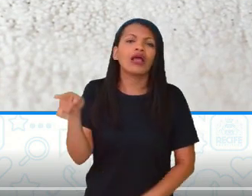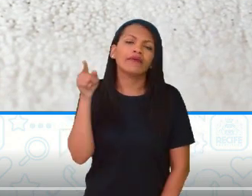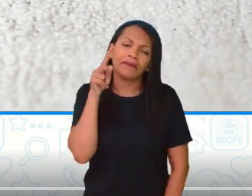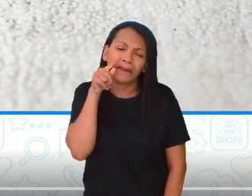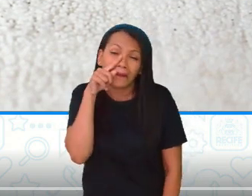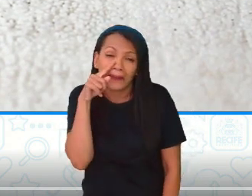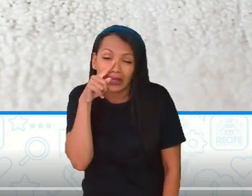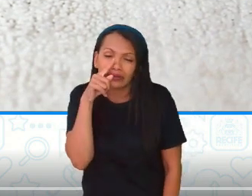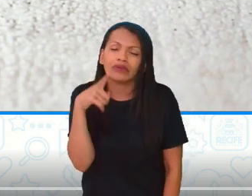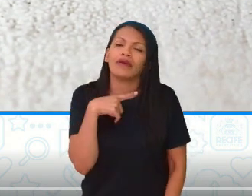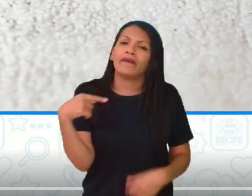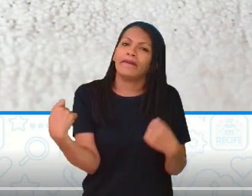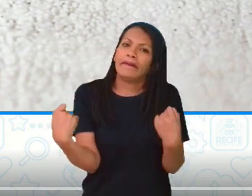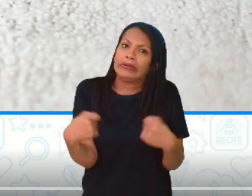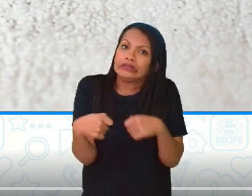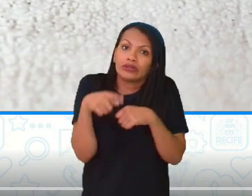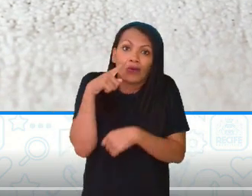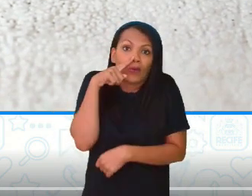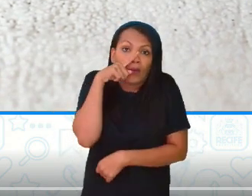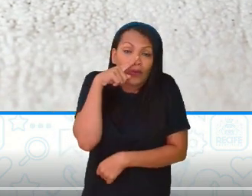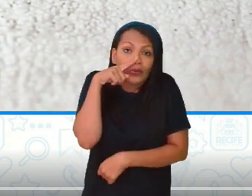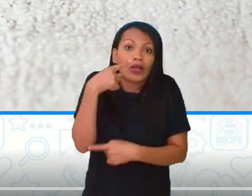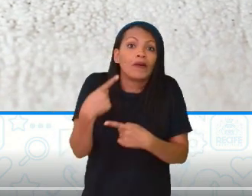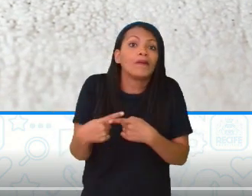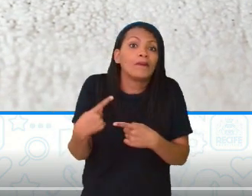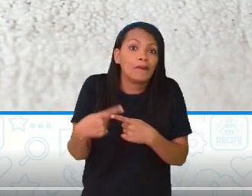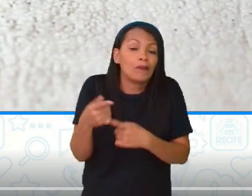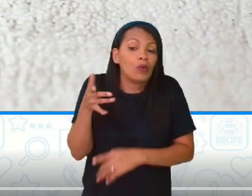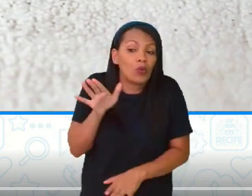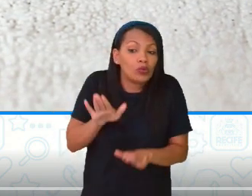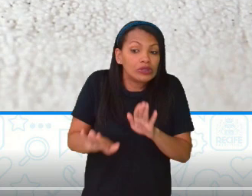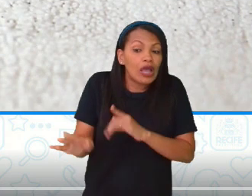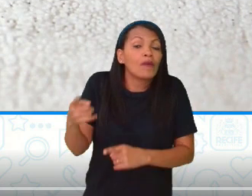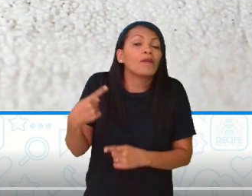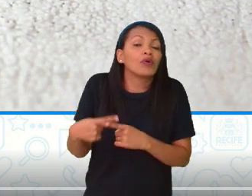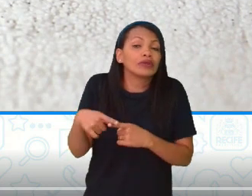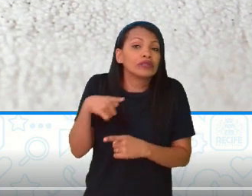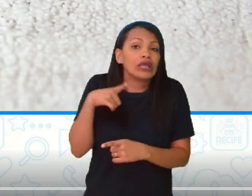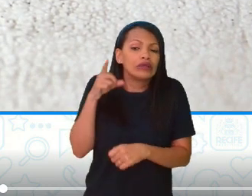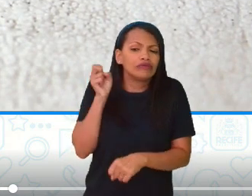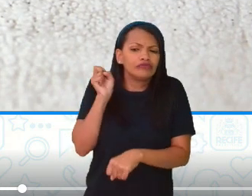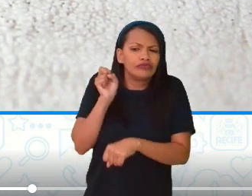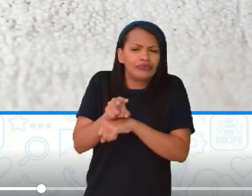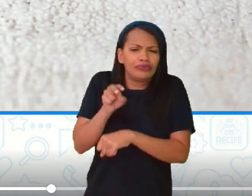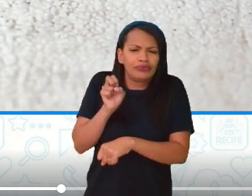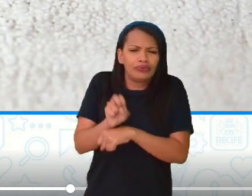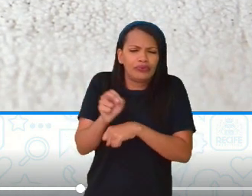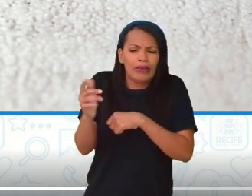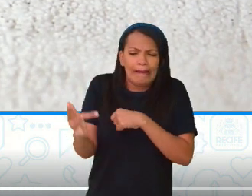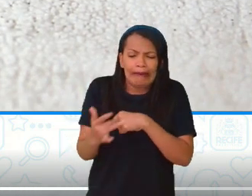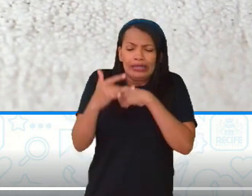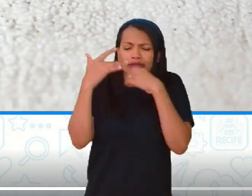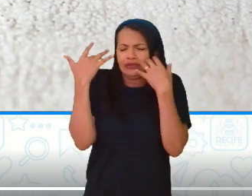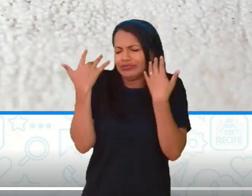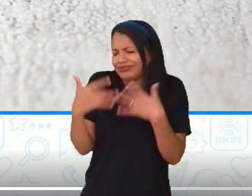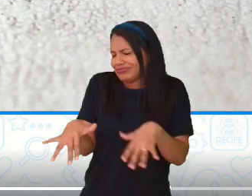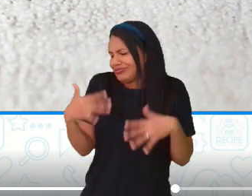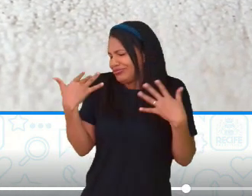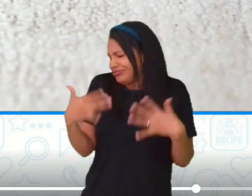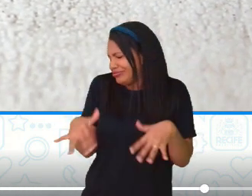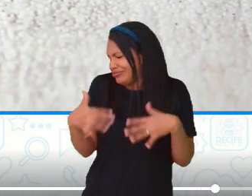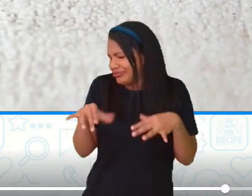são animais que a gente tem que ter bastante cuidado, como eu falei para vocês, porque eles possuem veneno, machuca e dói. Se